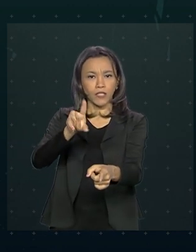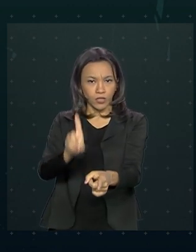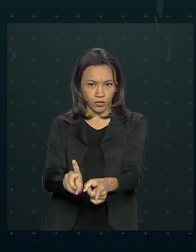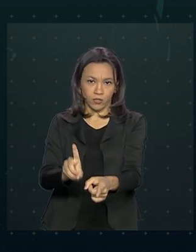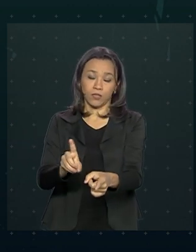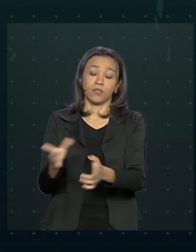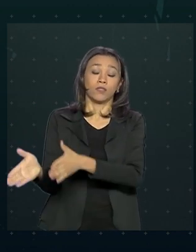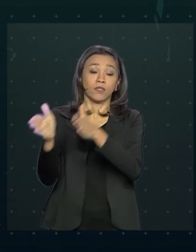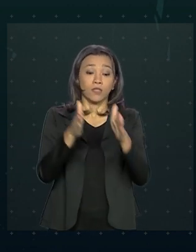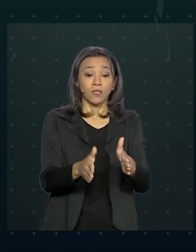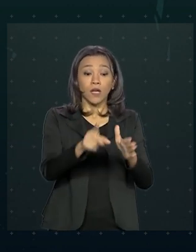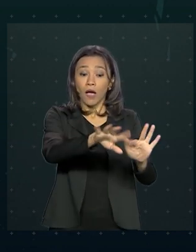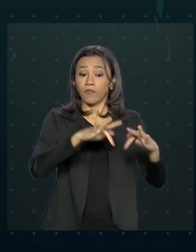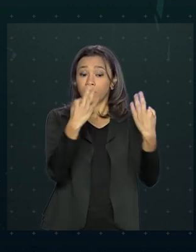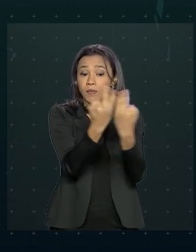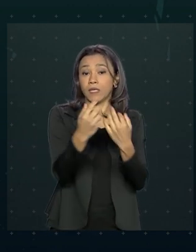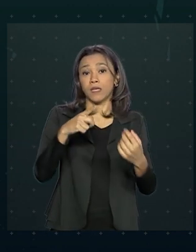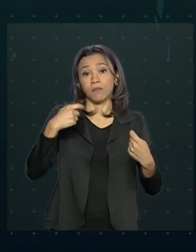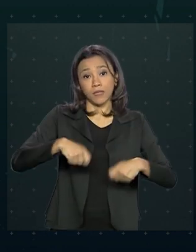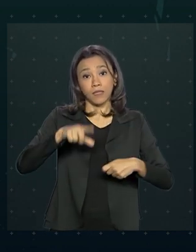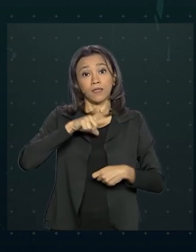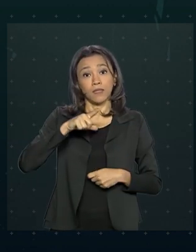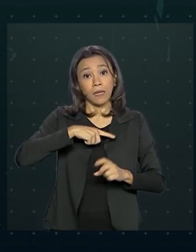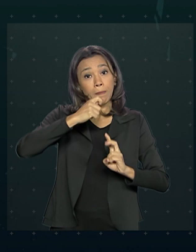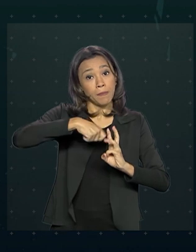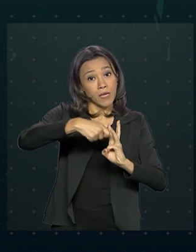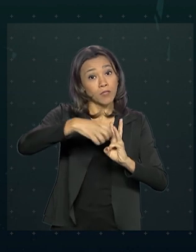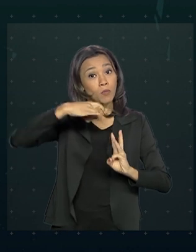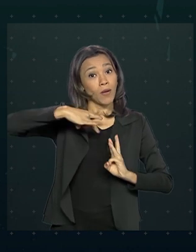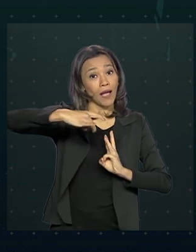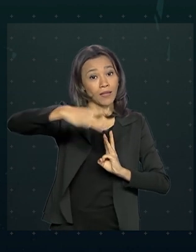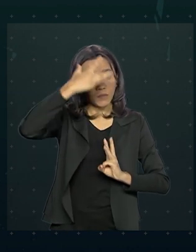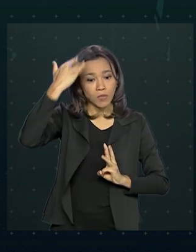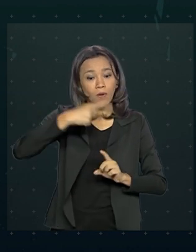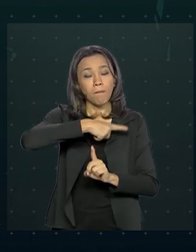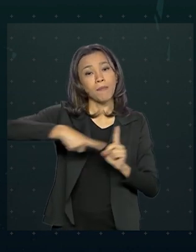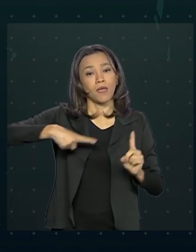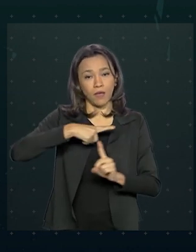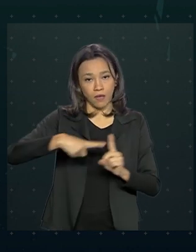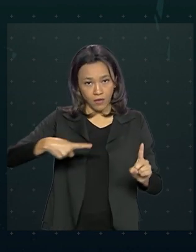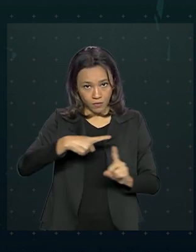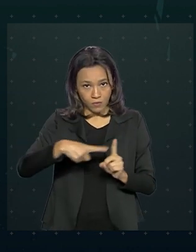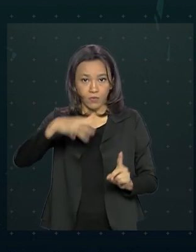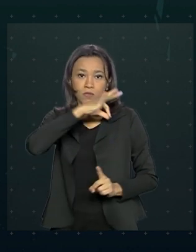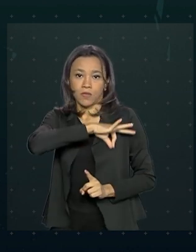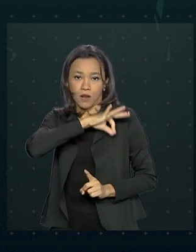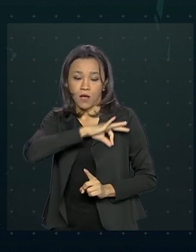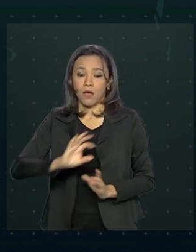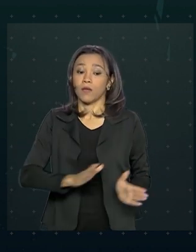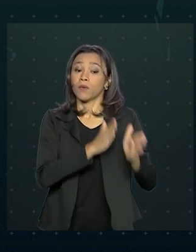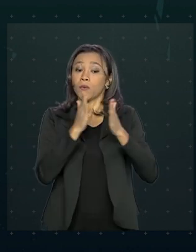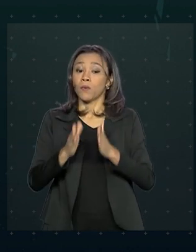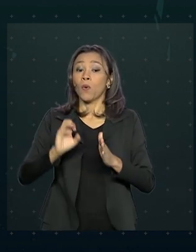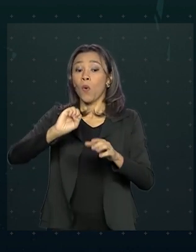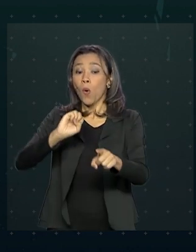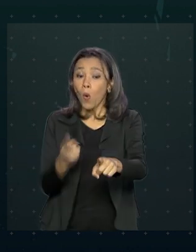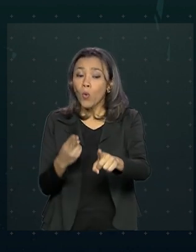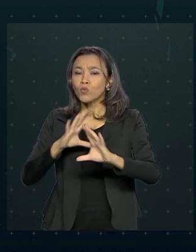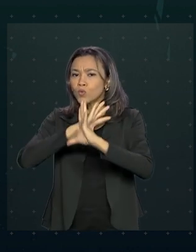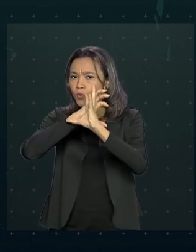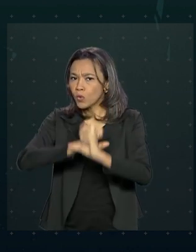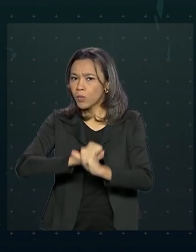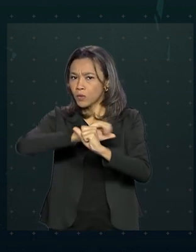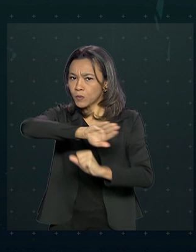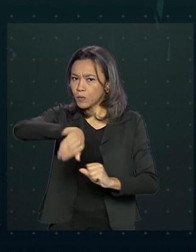A família deve ter ainda renda mensal por pessoa de até meio salário mínimo ou renda familiar mensal total